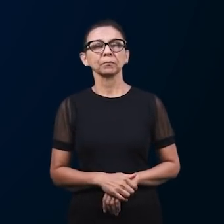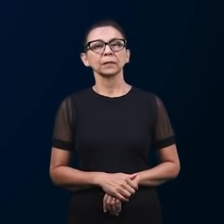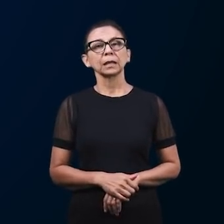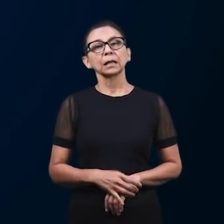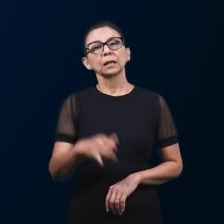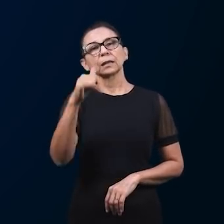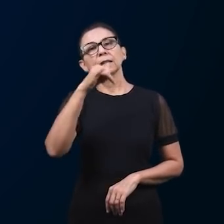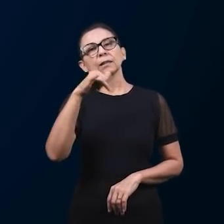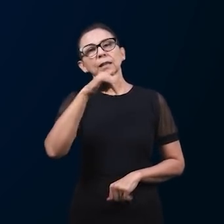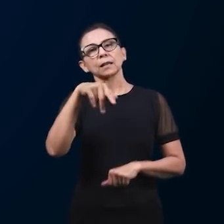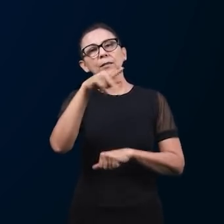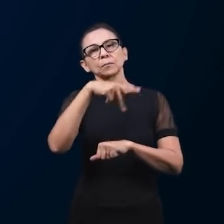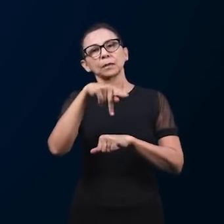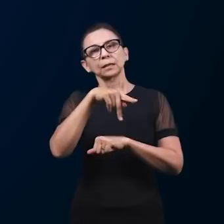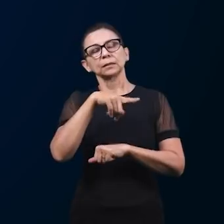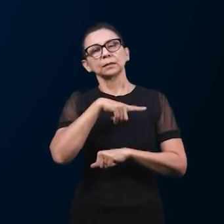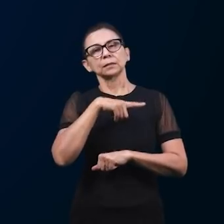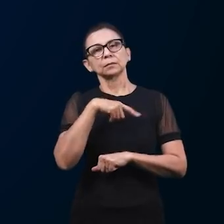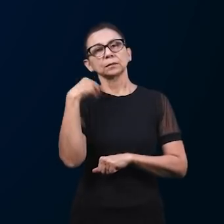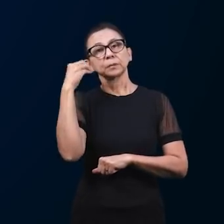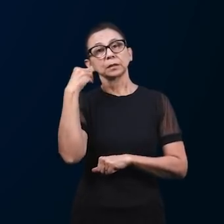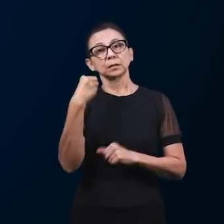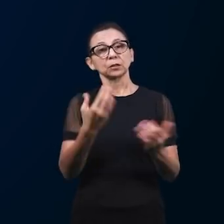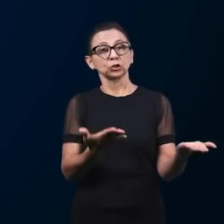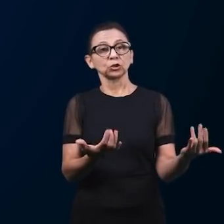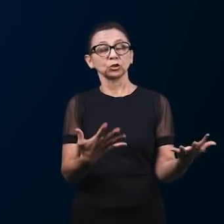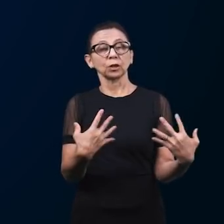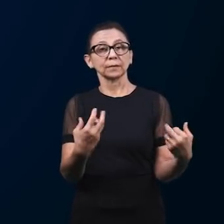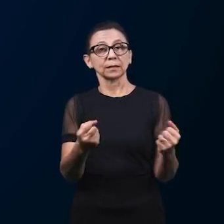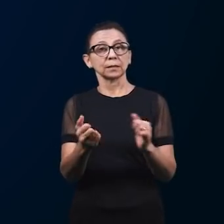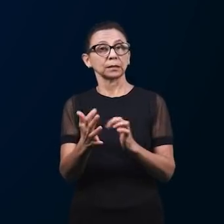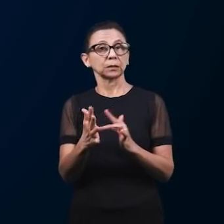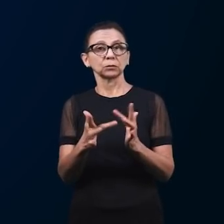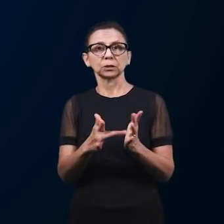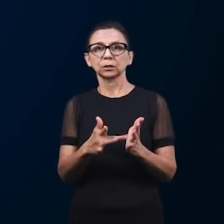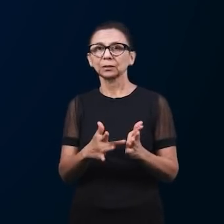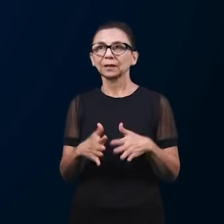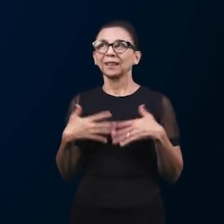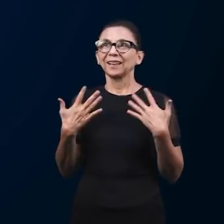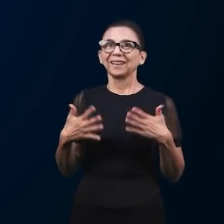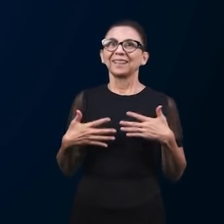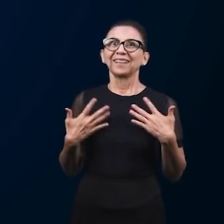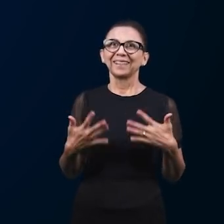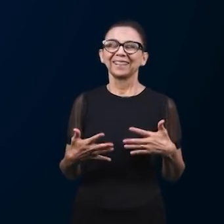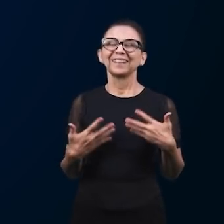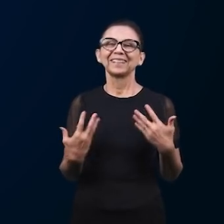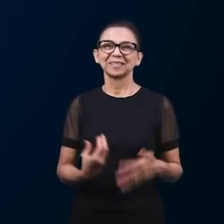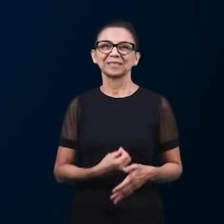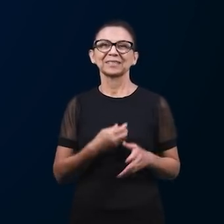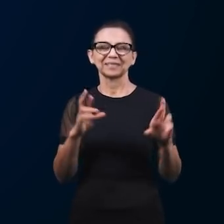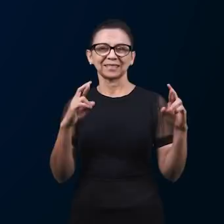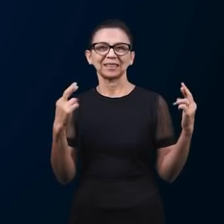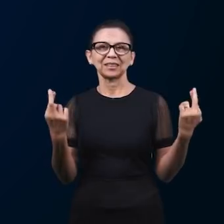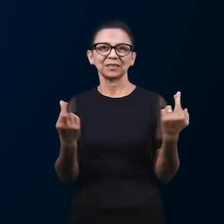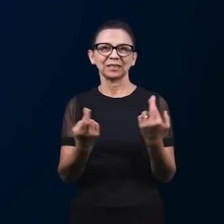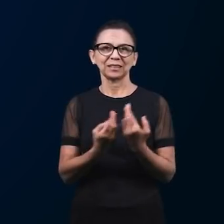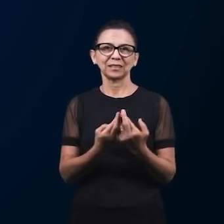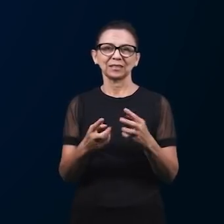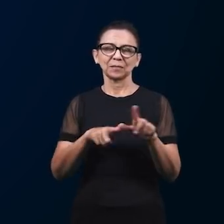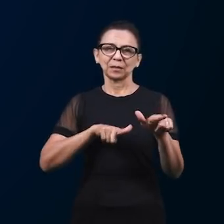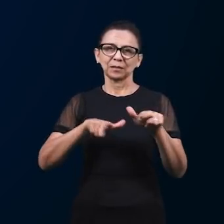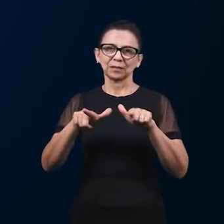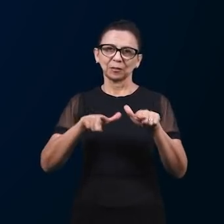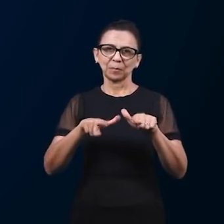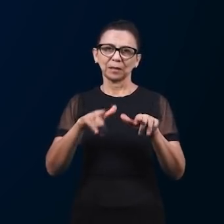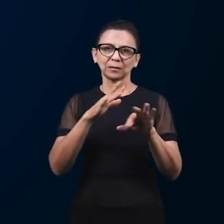temos tido aqui na Itália experiências de conversão de jovens que têm participado com muito entusiasmo das reuniões e do trabalho de responder